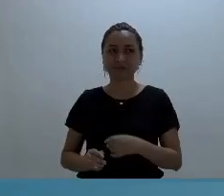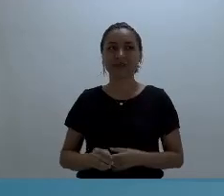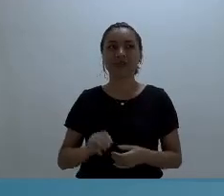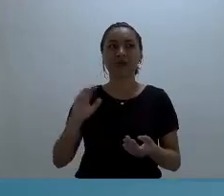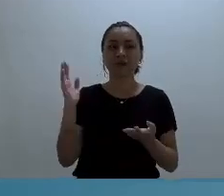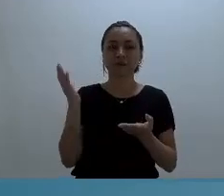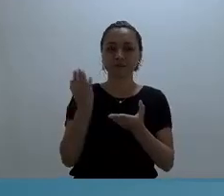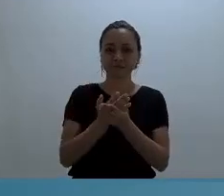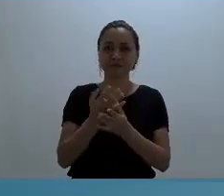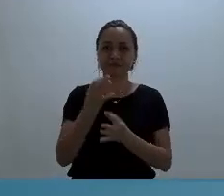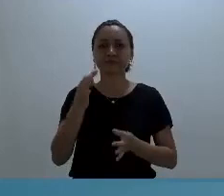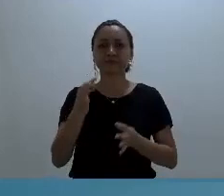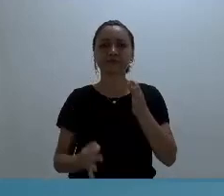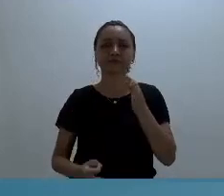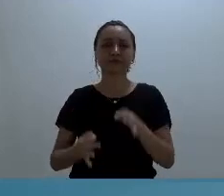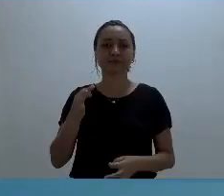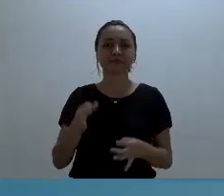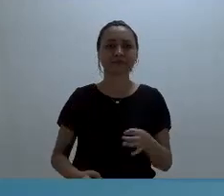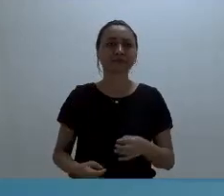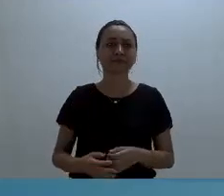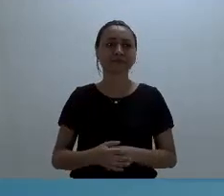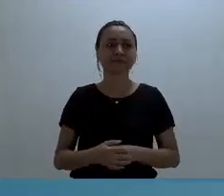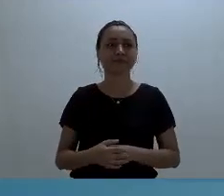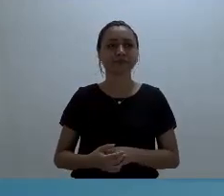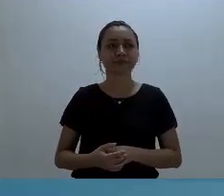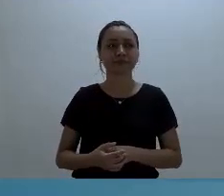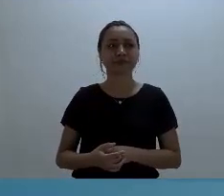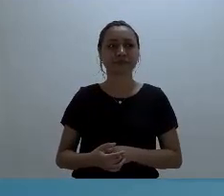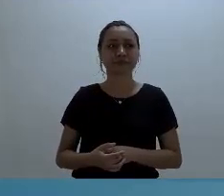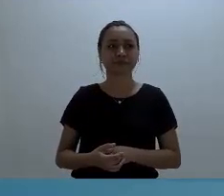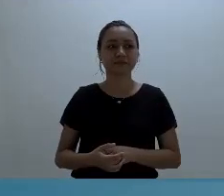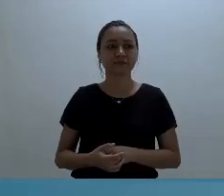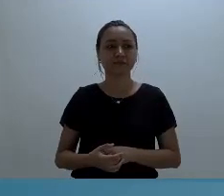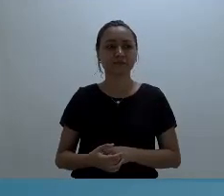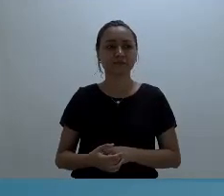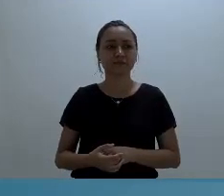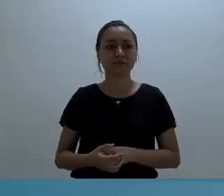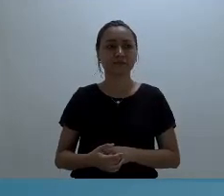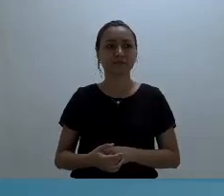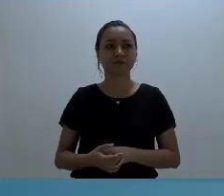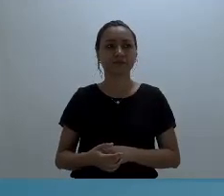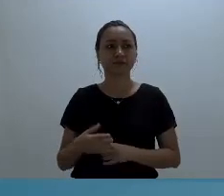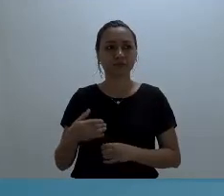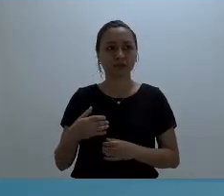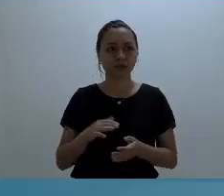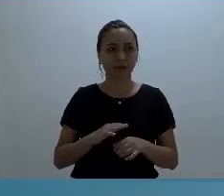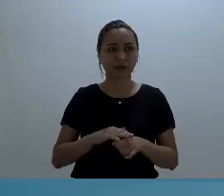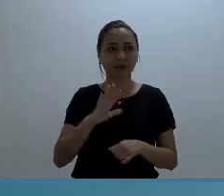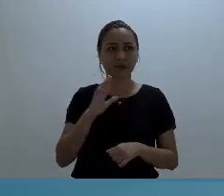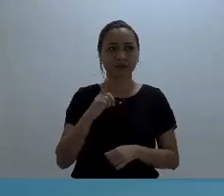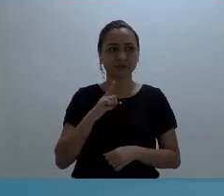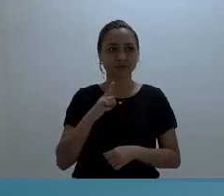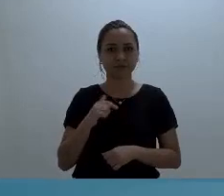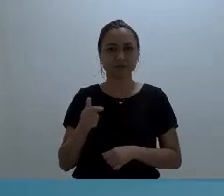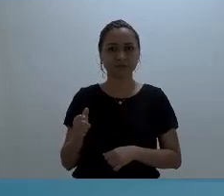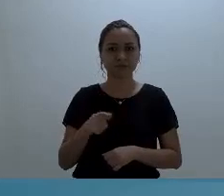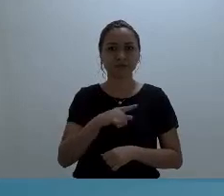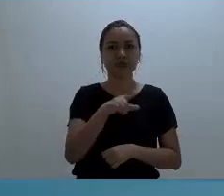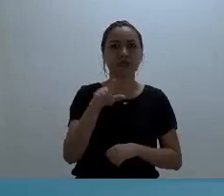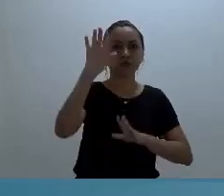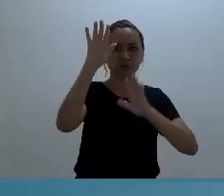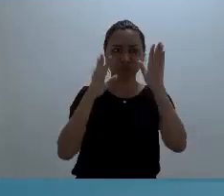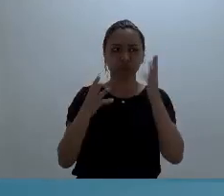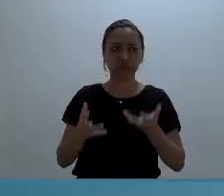o presidente da Câmara Júnior. Você quer fazer uma pergunta? Senhor presidente, eu já retirei de pauta feito uma